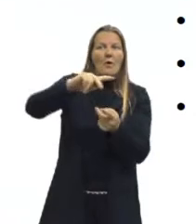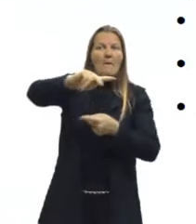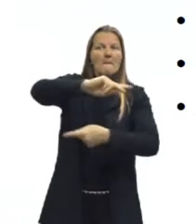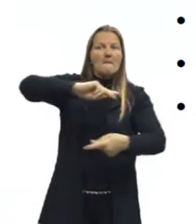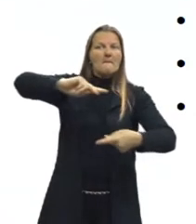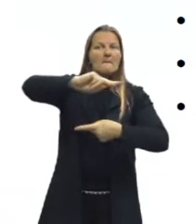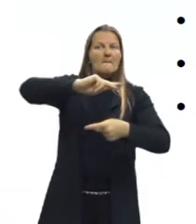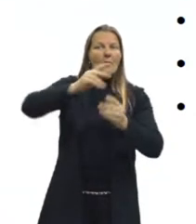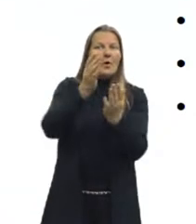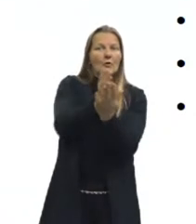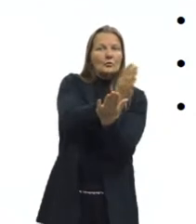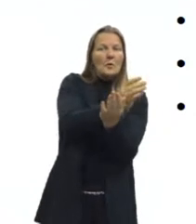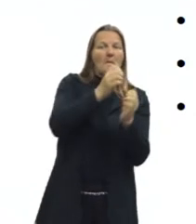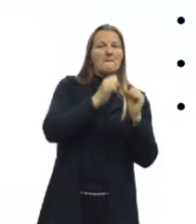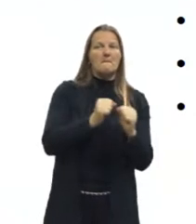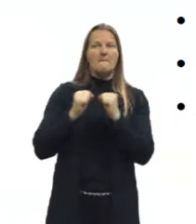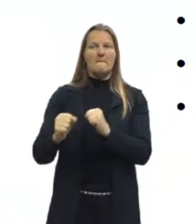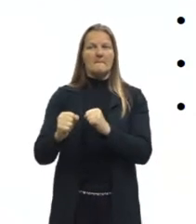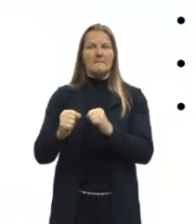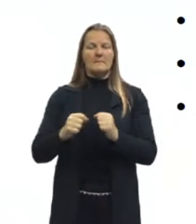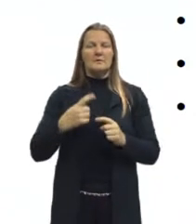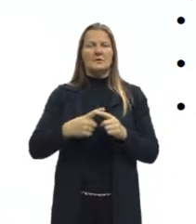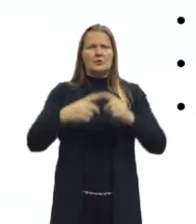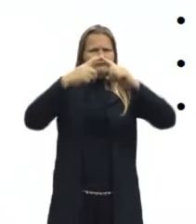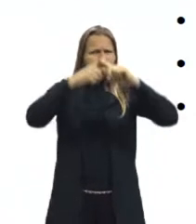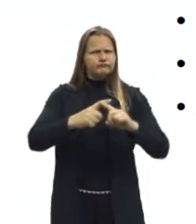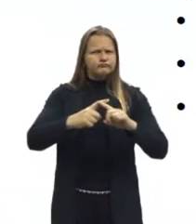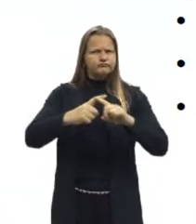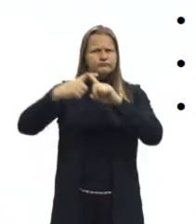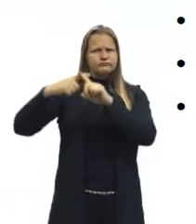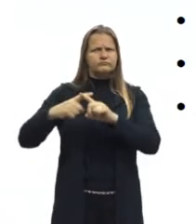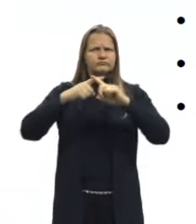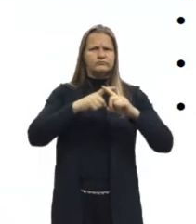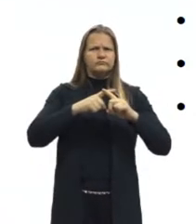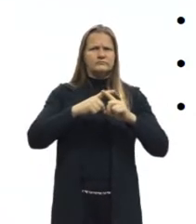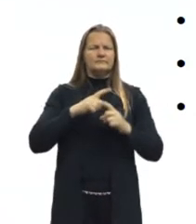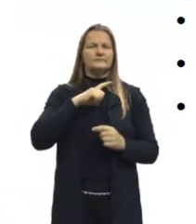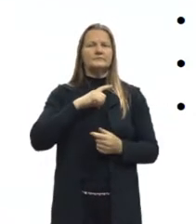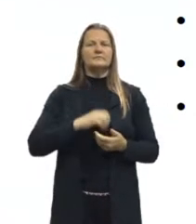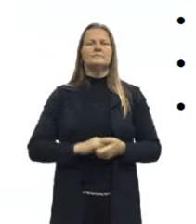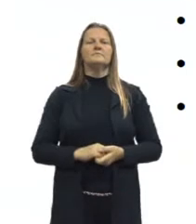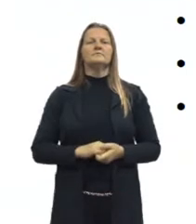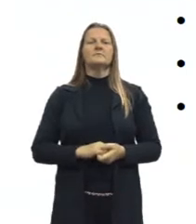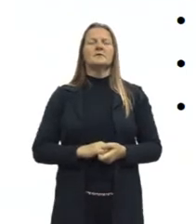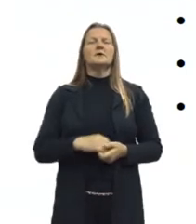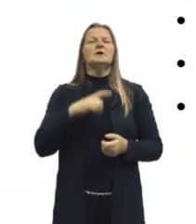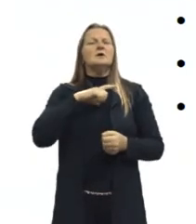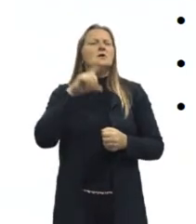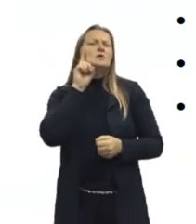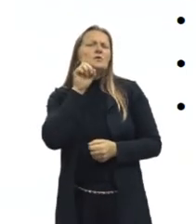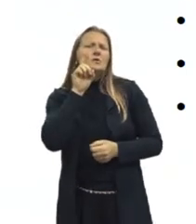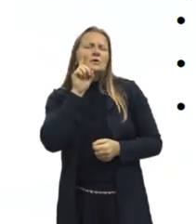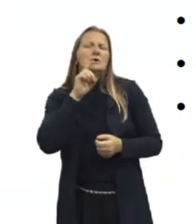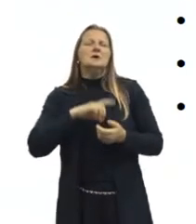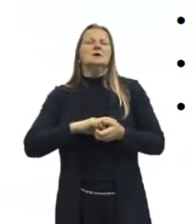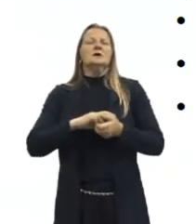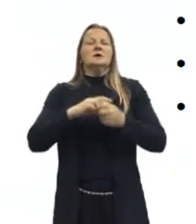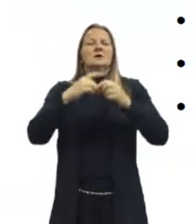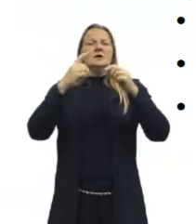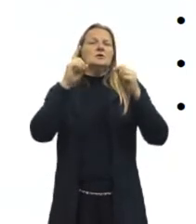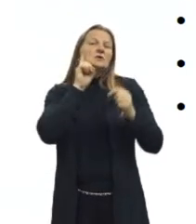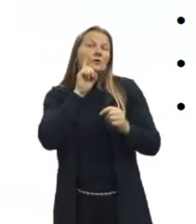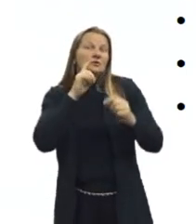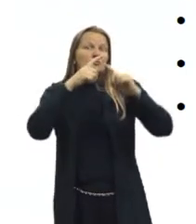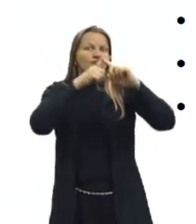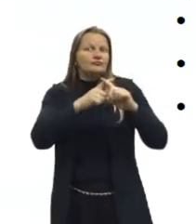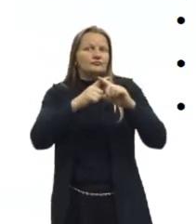e a Guerra Fria então foi caracterizada por esse confronto indireto né em que os Estados Unidos e União Soviética